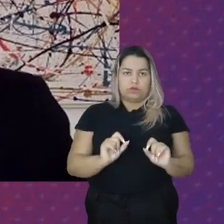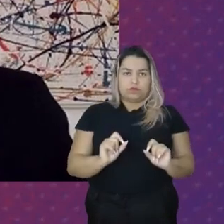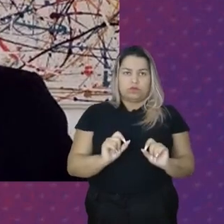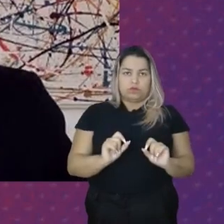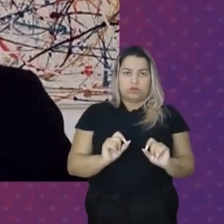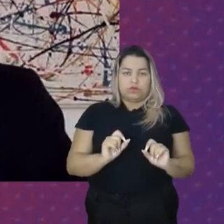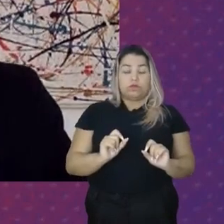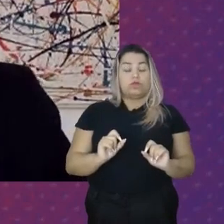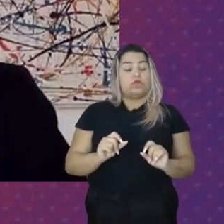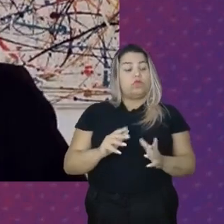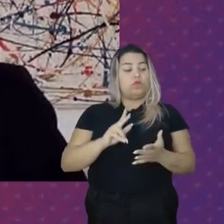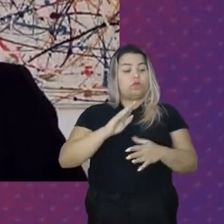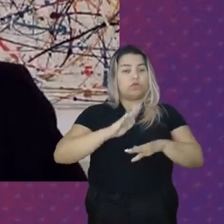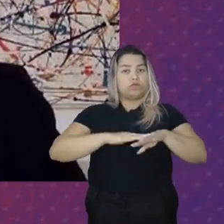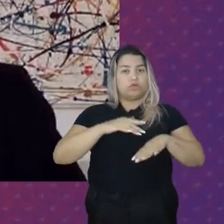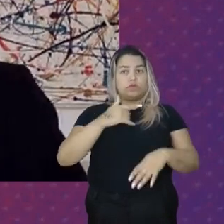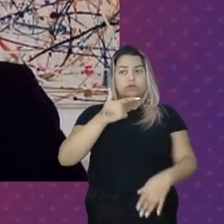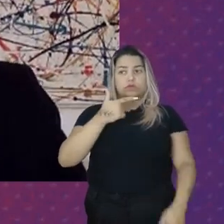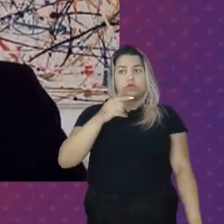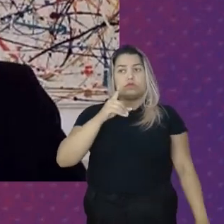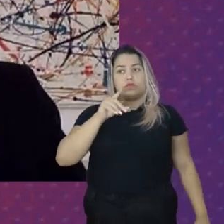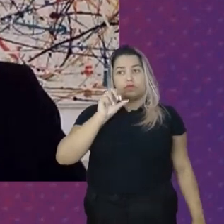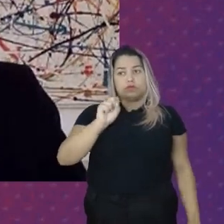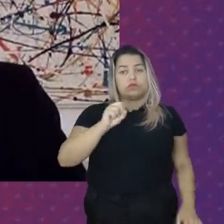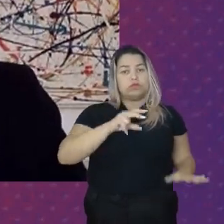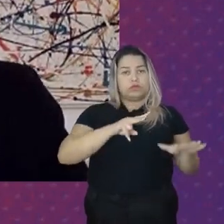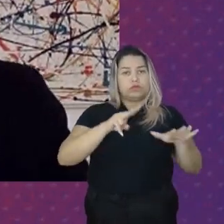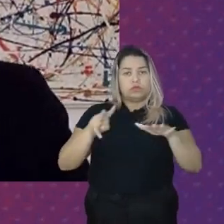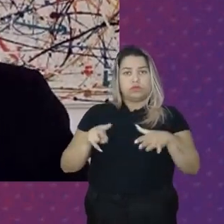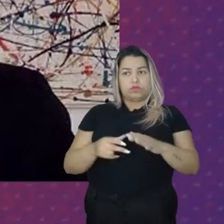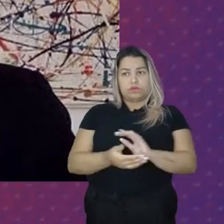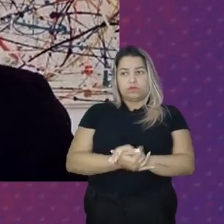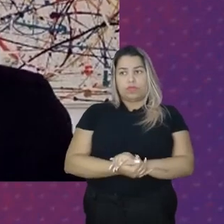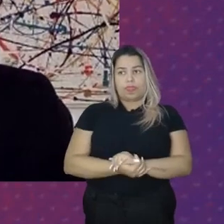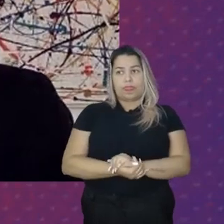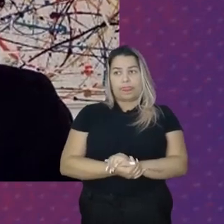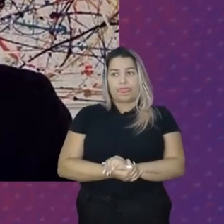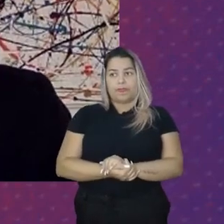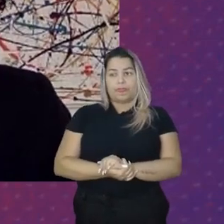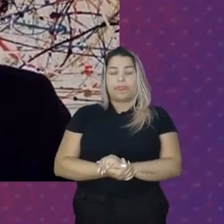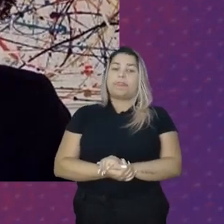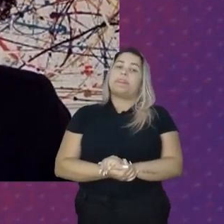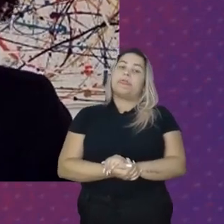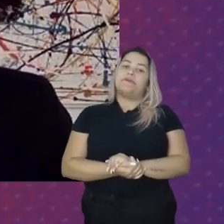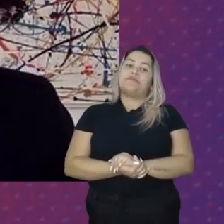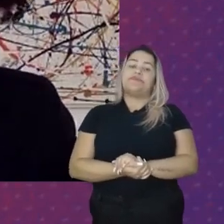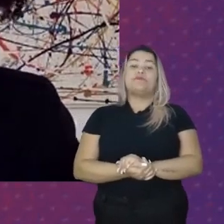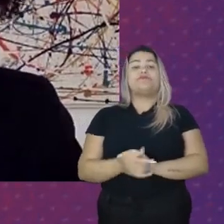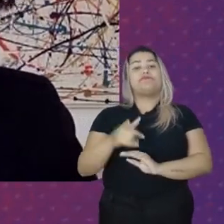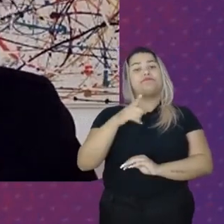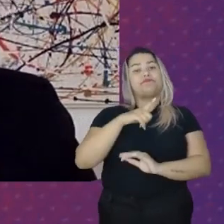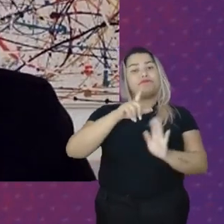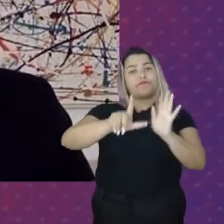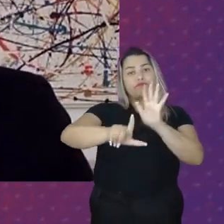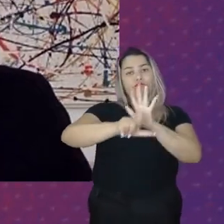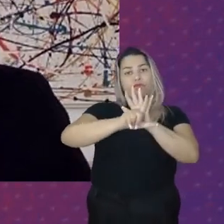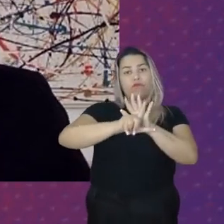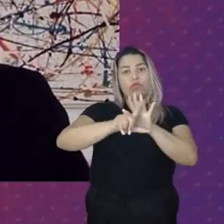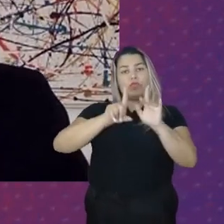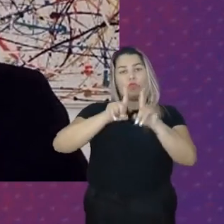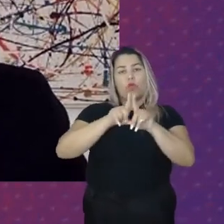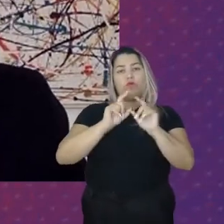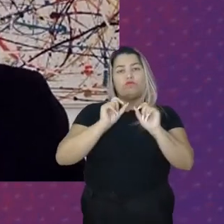destas por mais de 2 dias por semana. A partir daqui, a lei estabelece